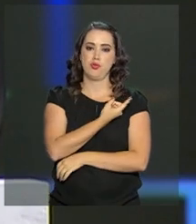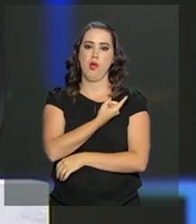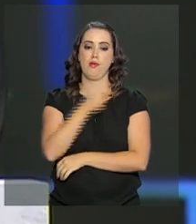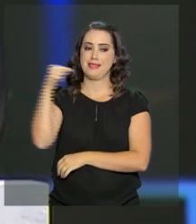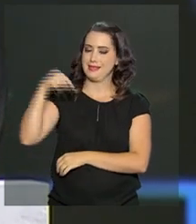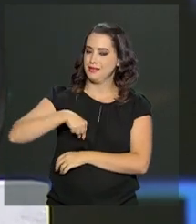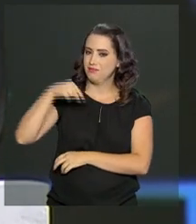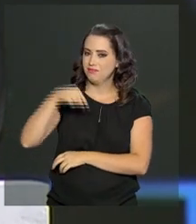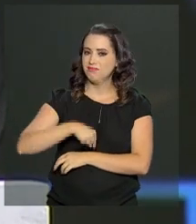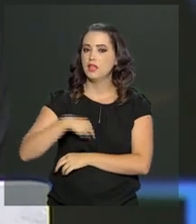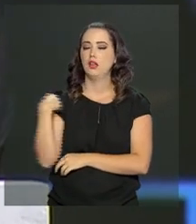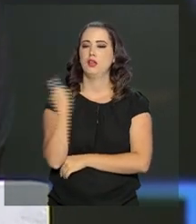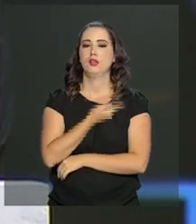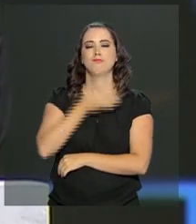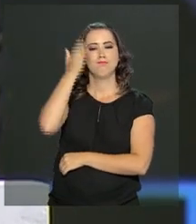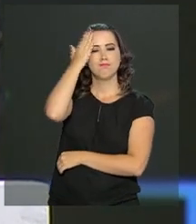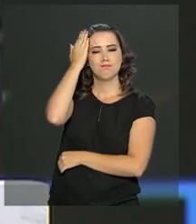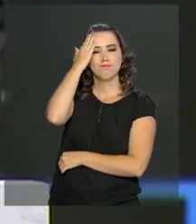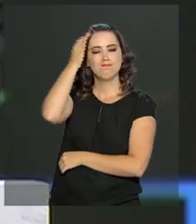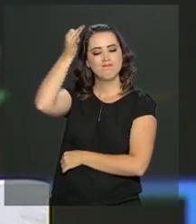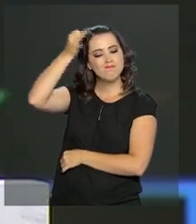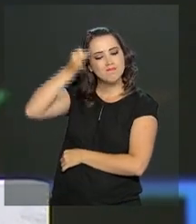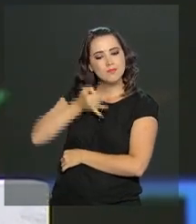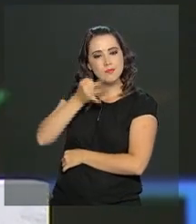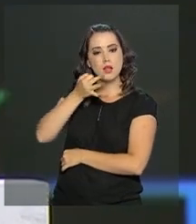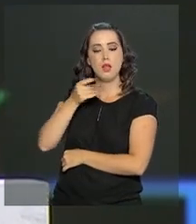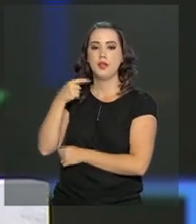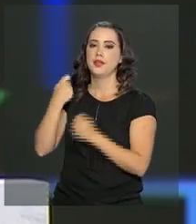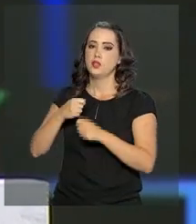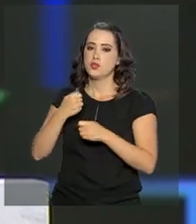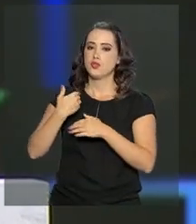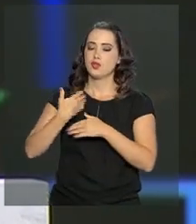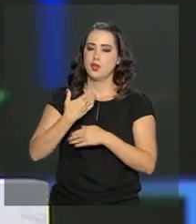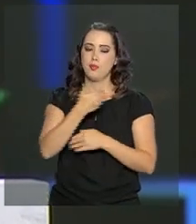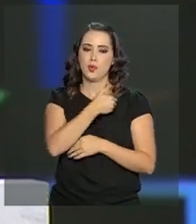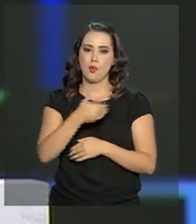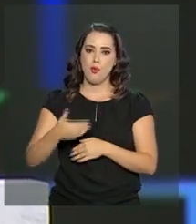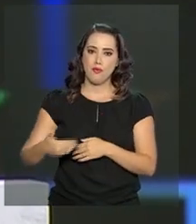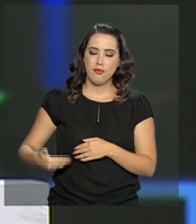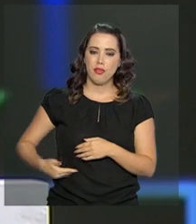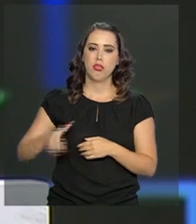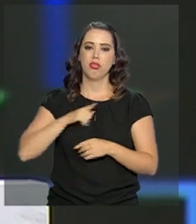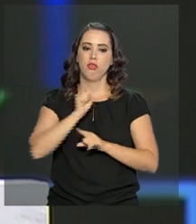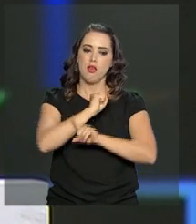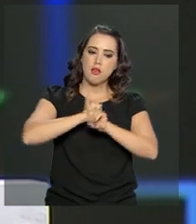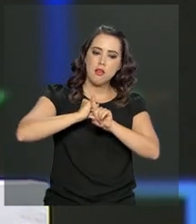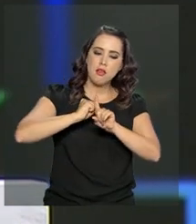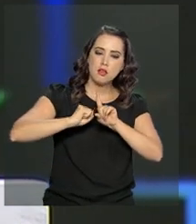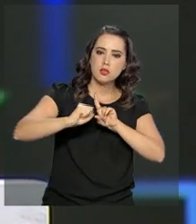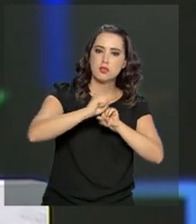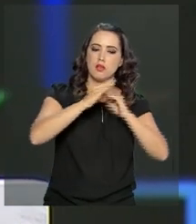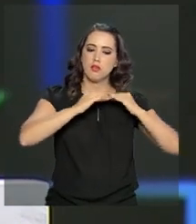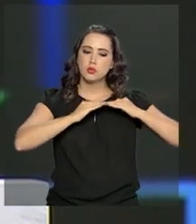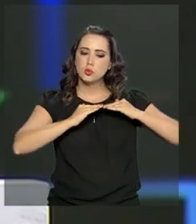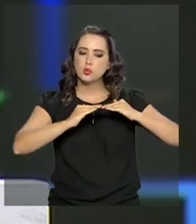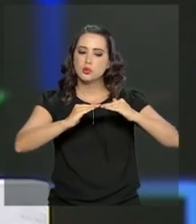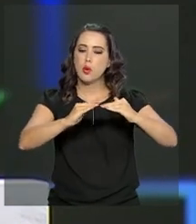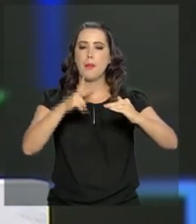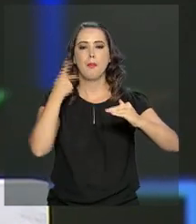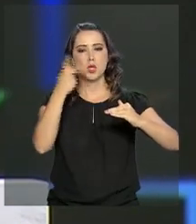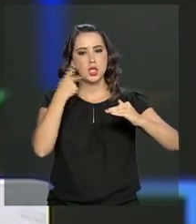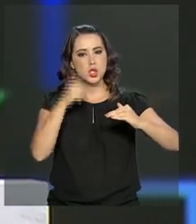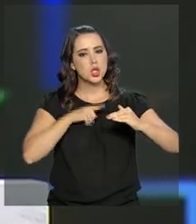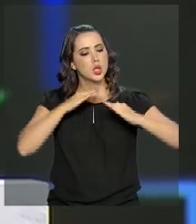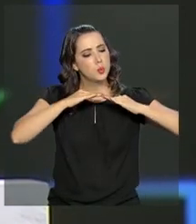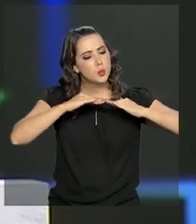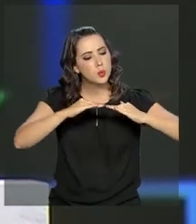aqui estamos cientes e conscientes de que para ter estabilidade social, para ter estabilidade política, para ter